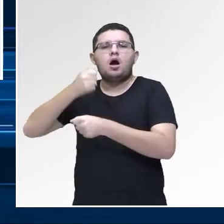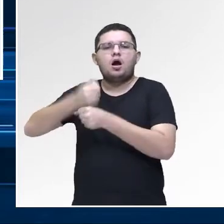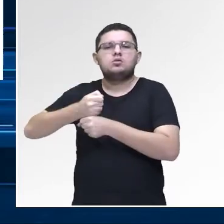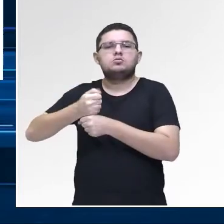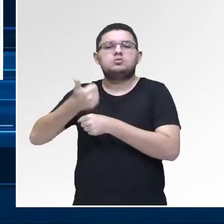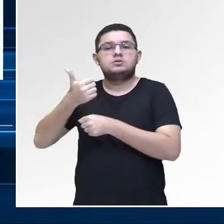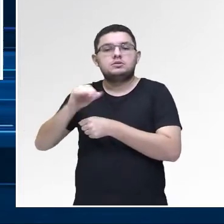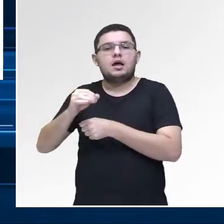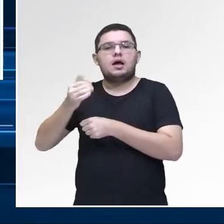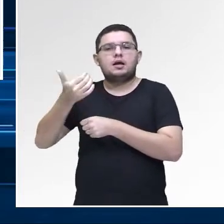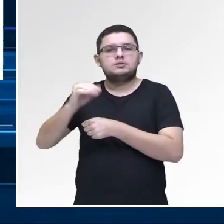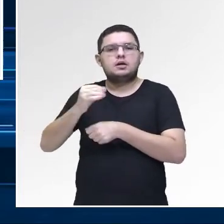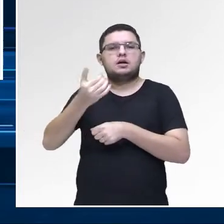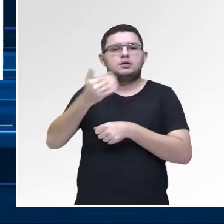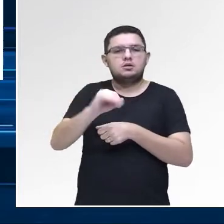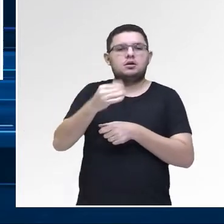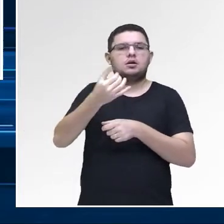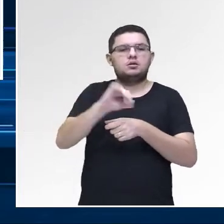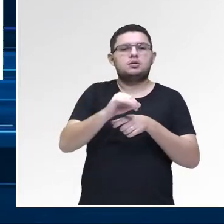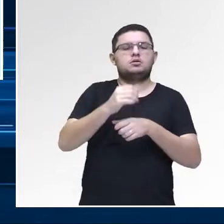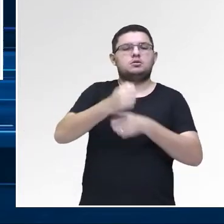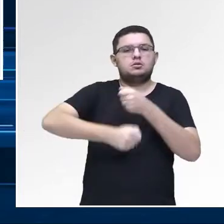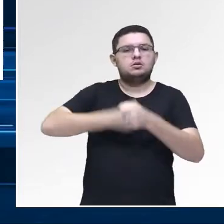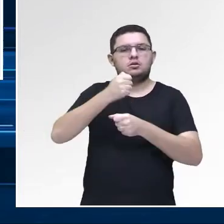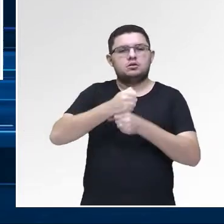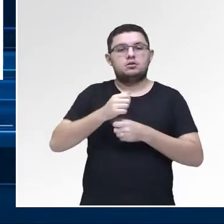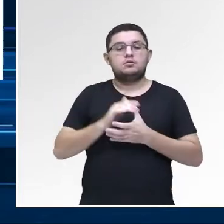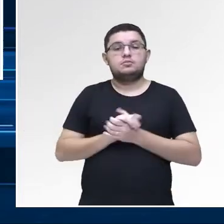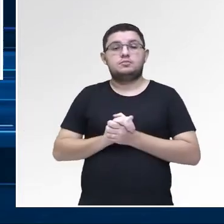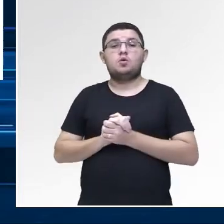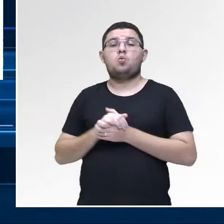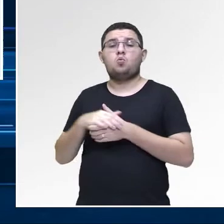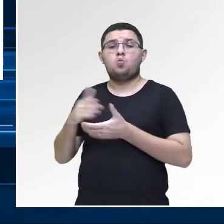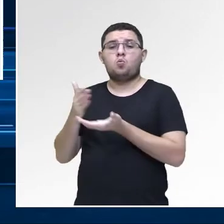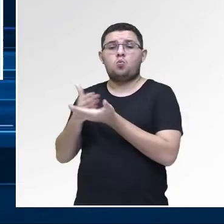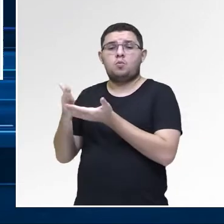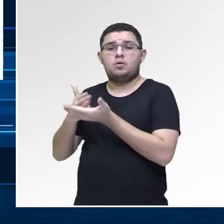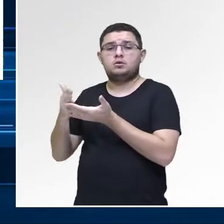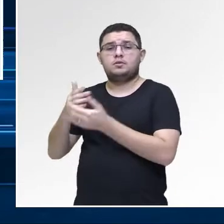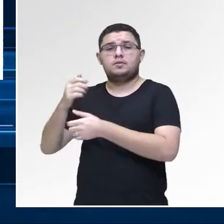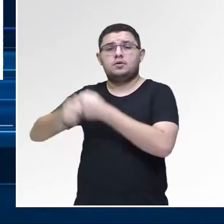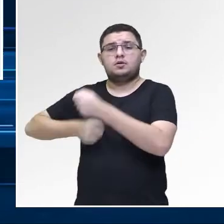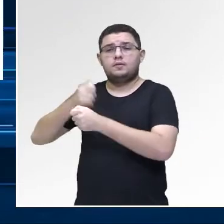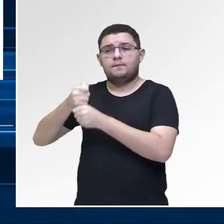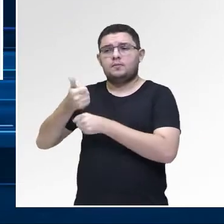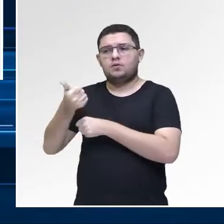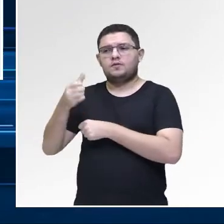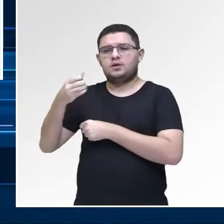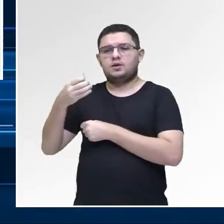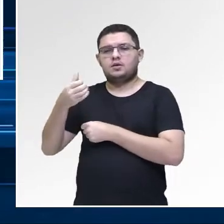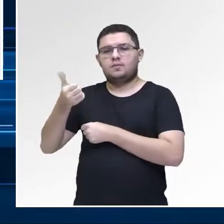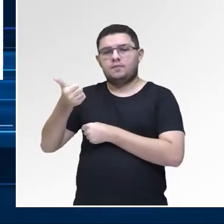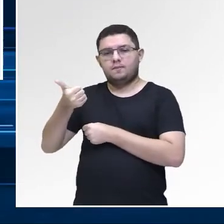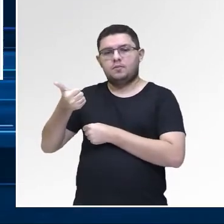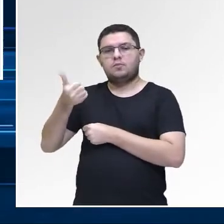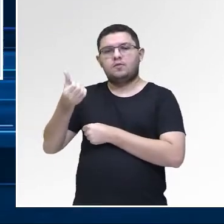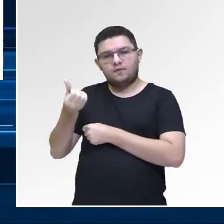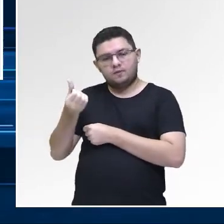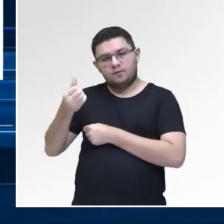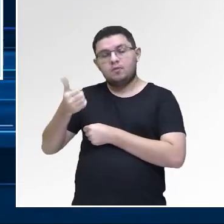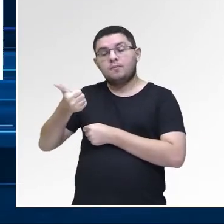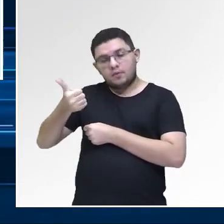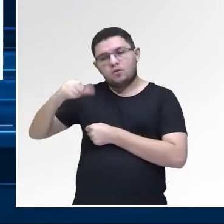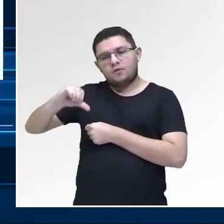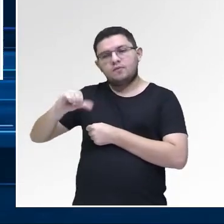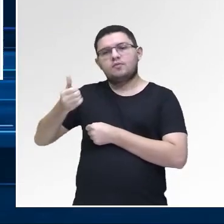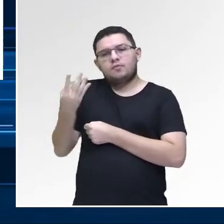60, até chegar em 2014. Então, vamos começar por 1940.